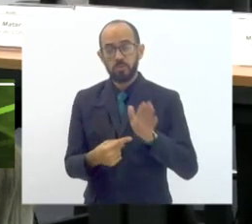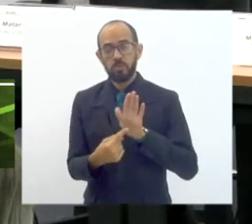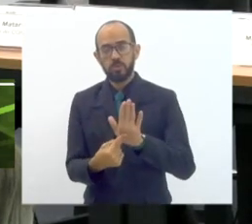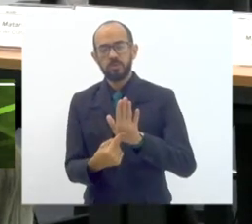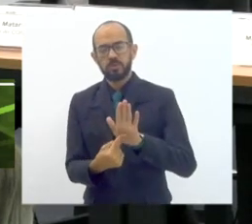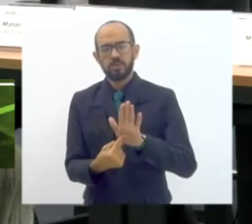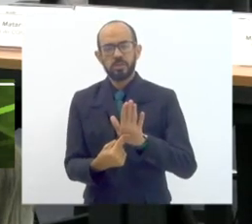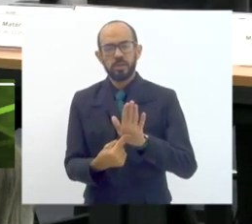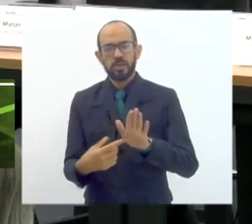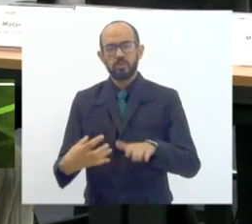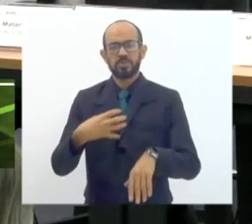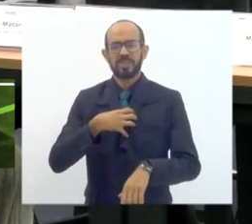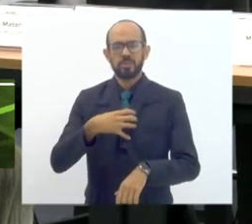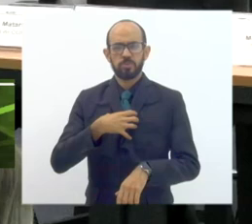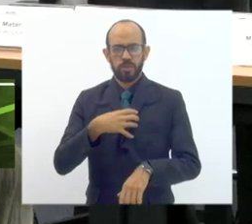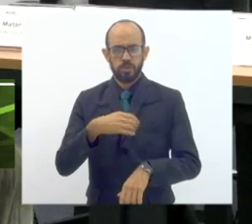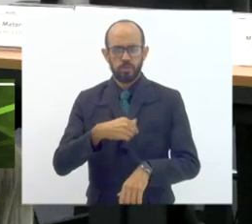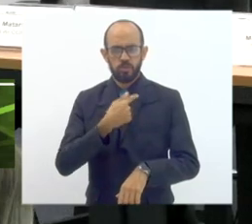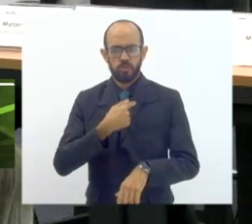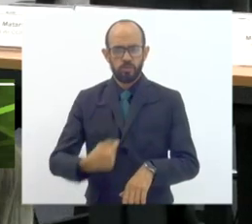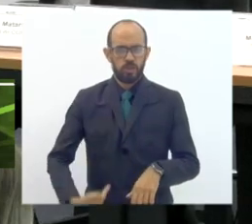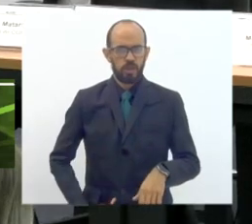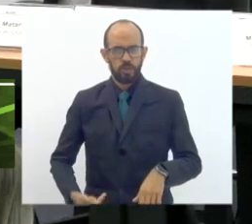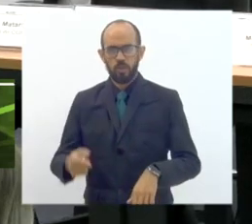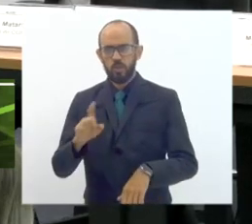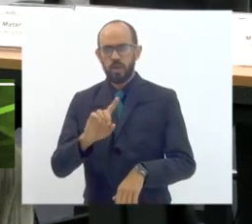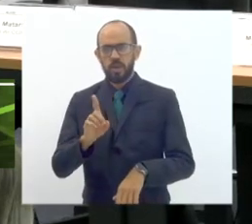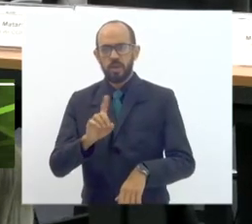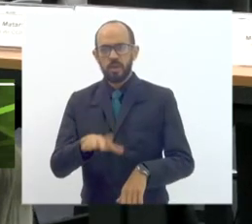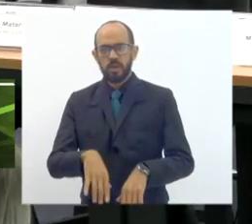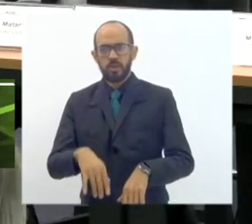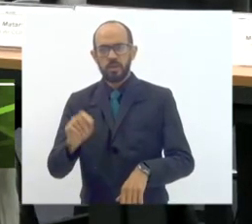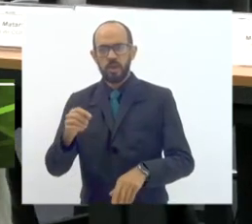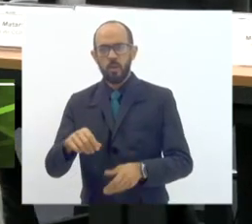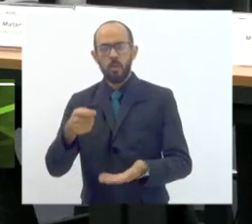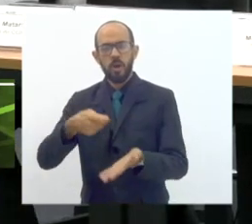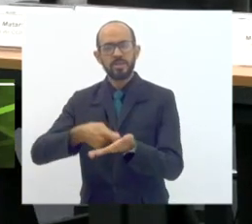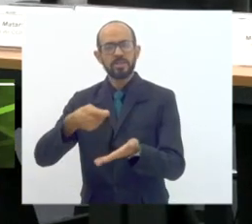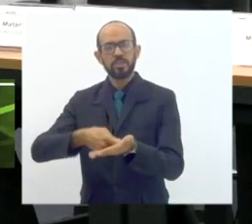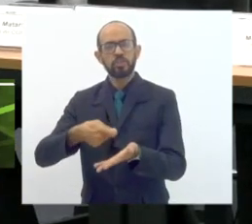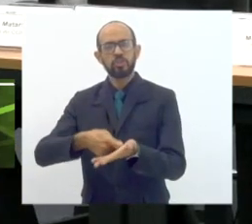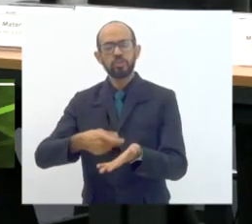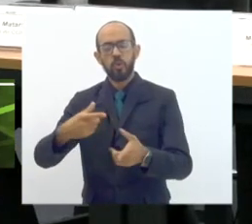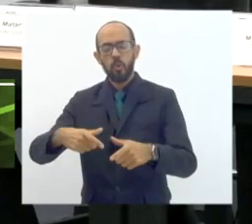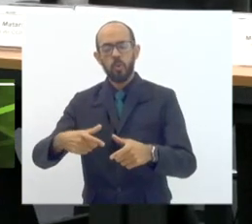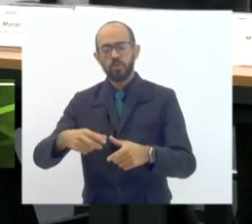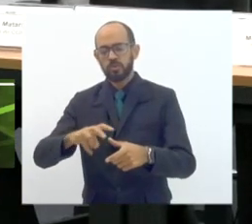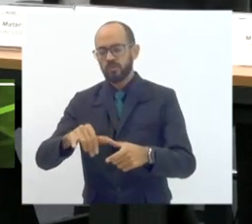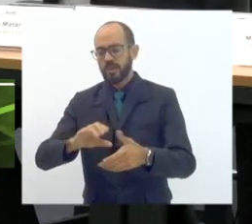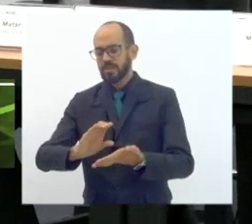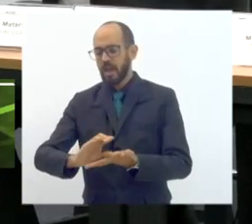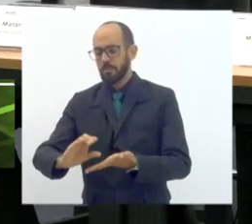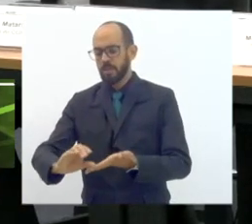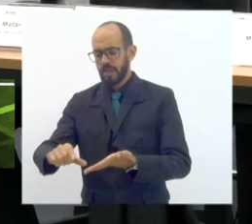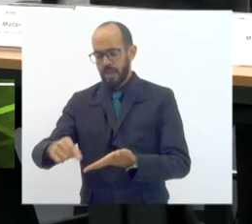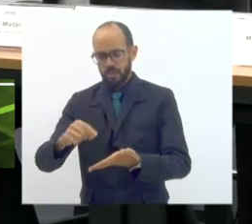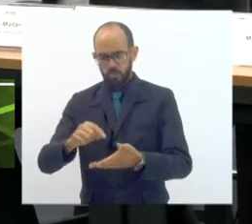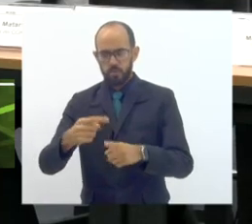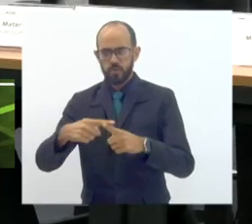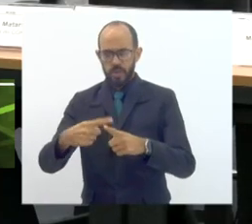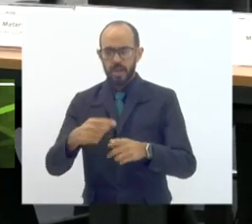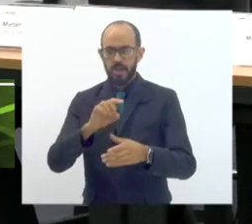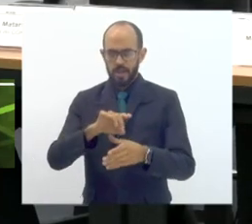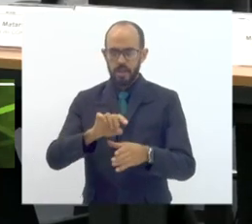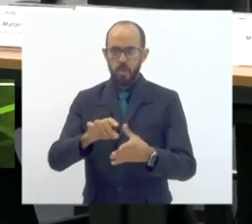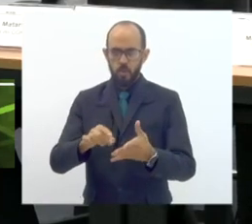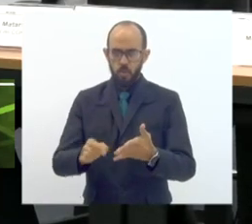e sua, secretário, de não falar onde o dinheiro tem que ser aplicado. Até porque cada cidade tem a sua característica, tem a sua